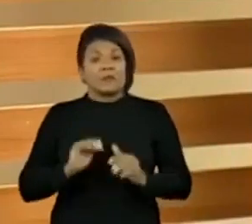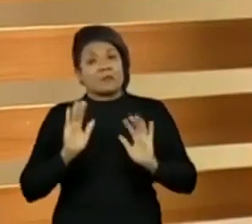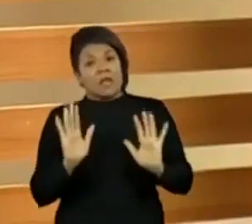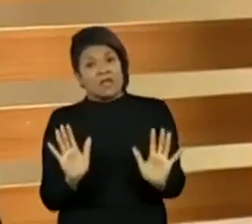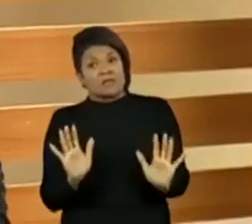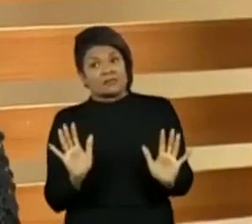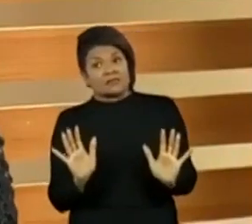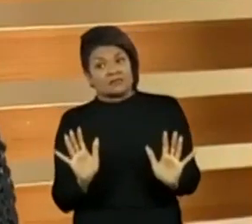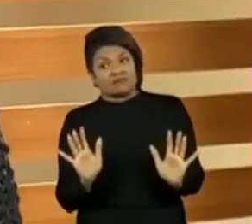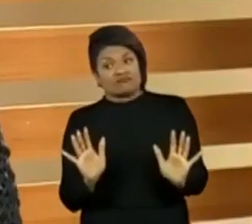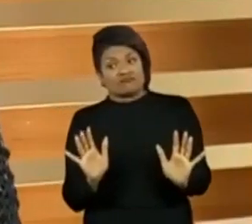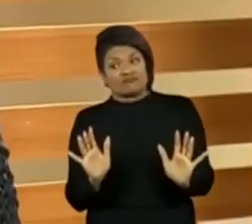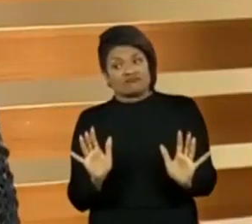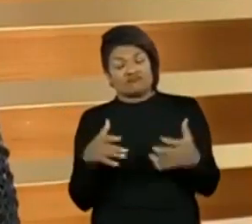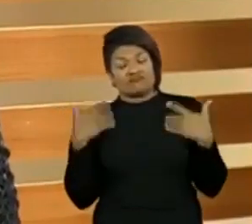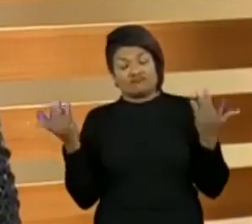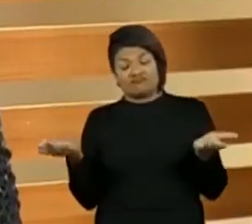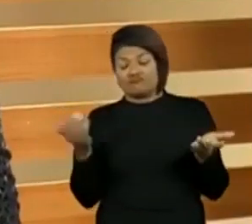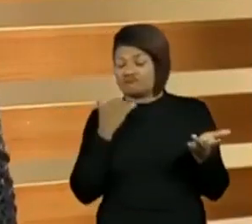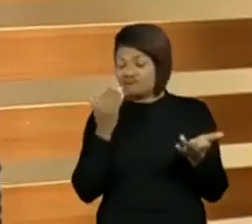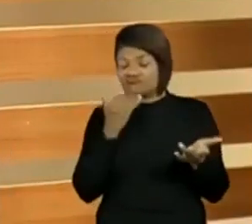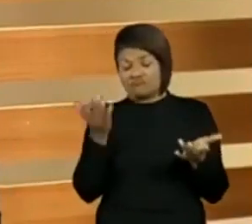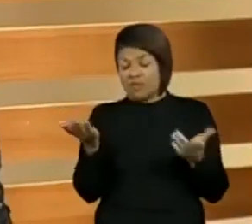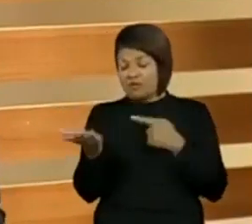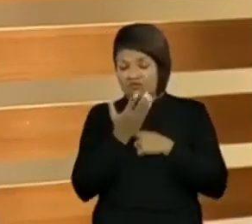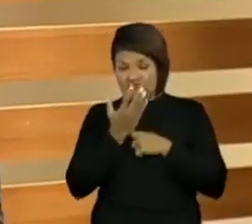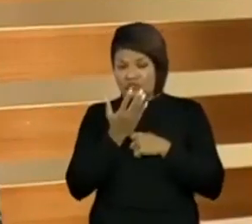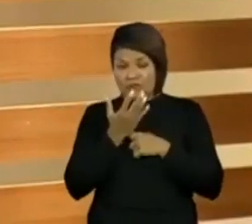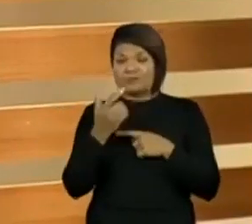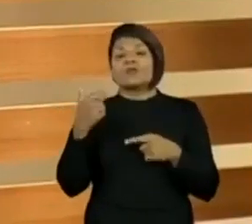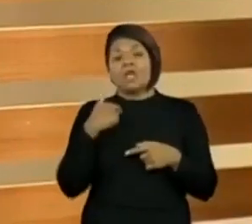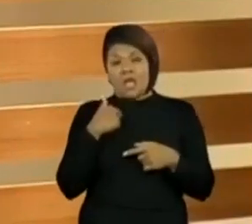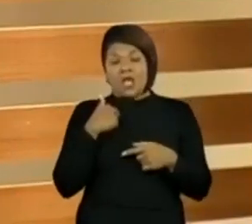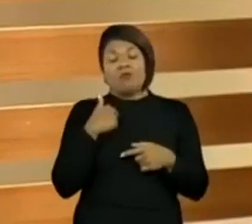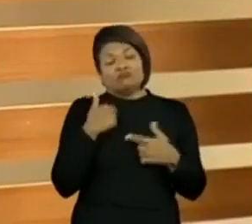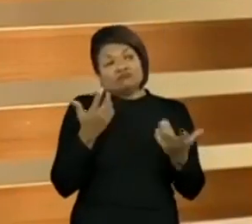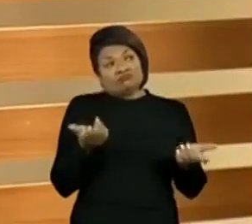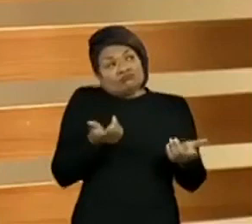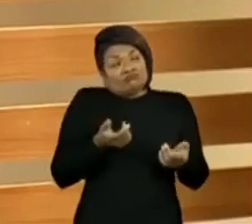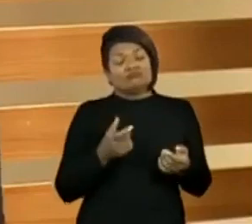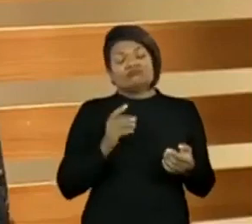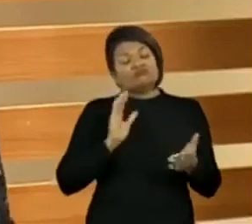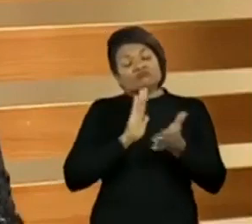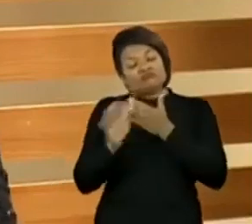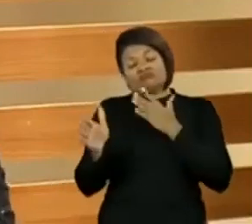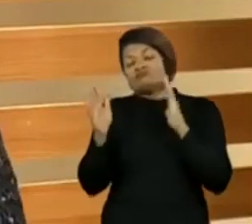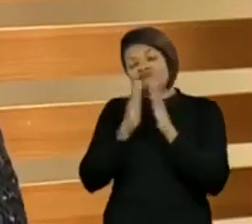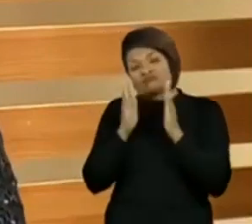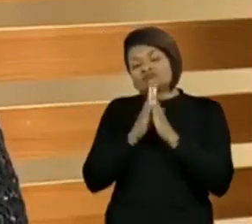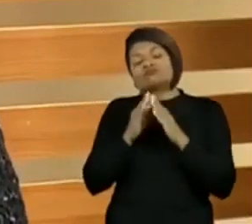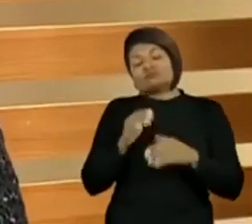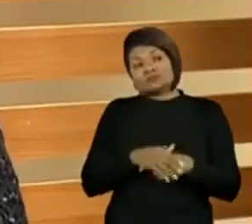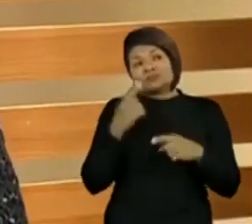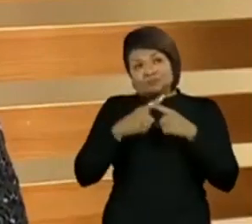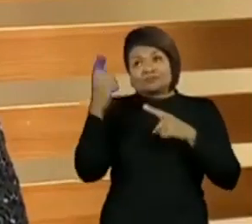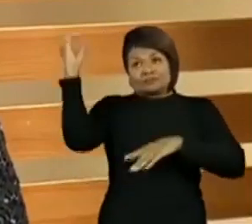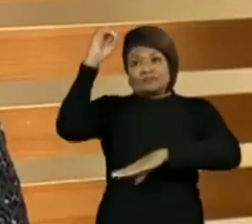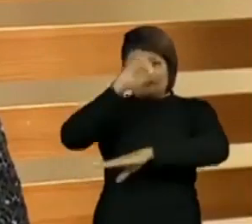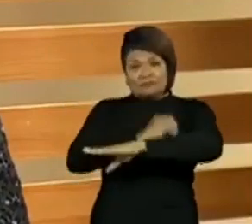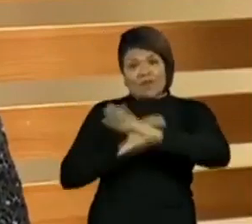Mas, como ninguém estava disposto a ajudá-la, ela foi voltando para casa. Afinal, a noite estava